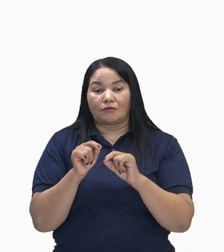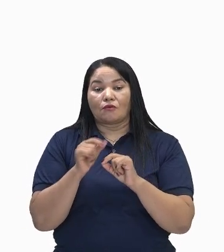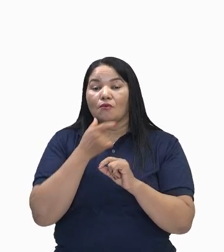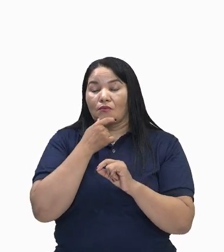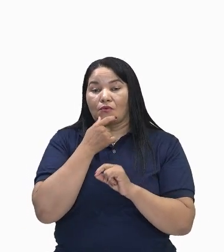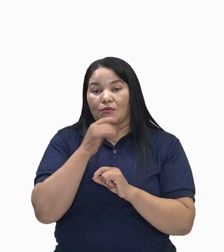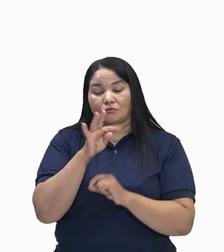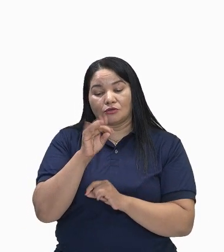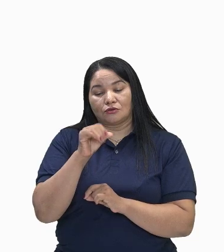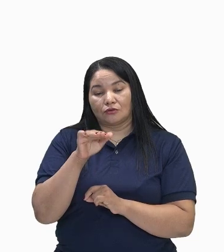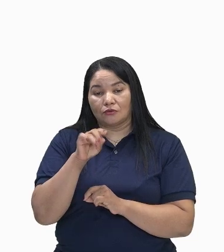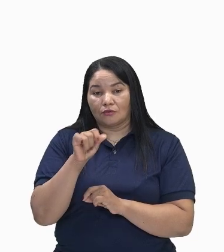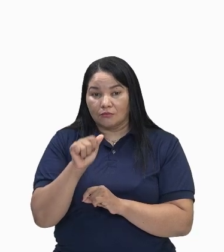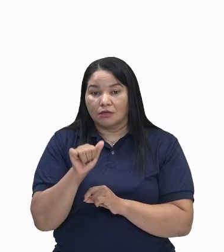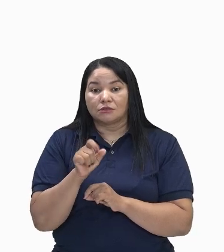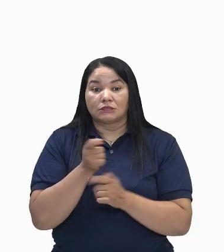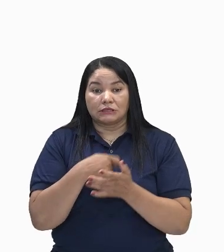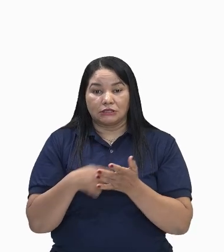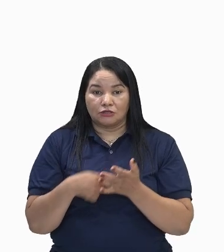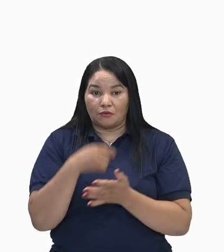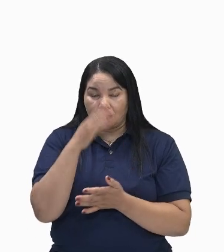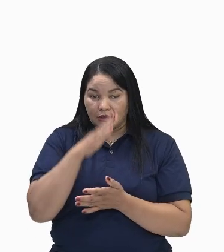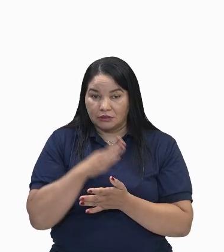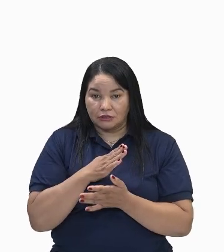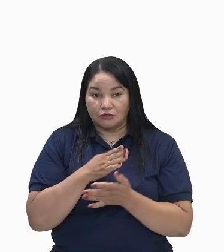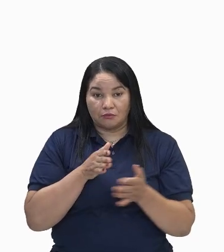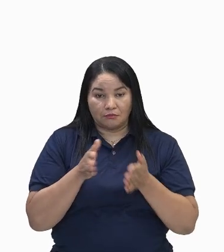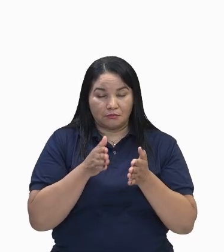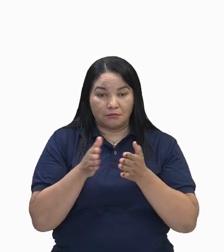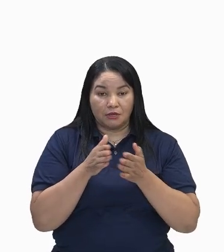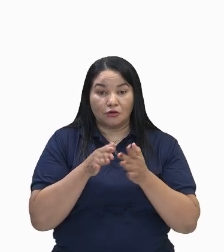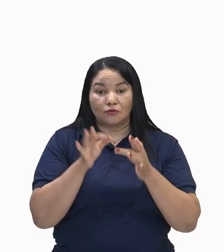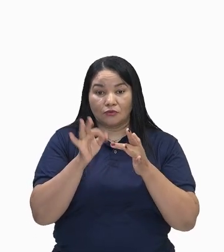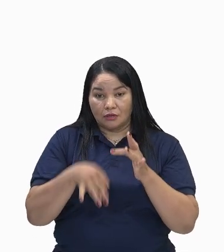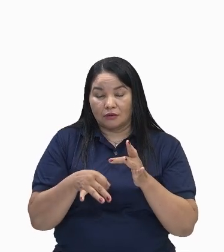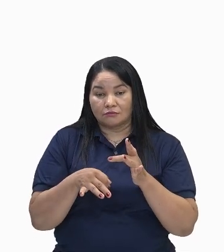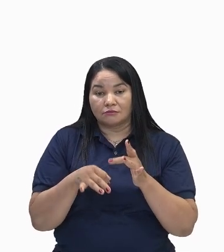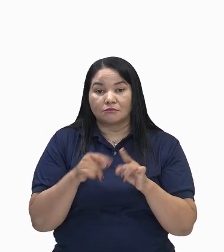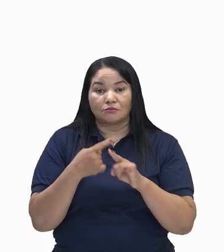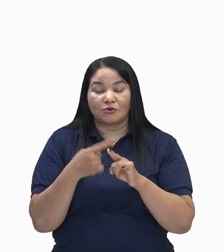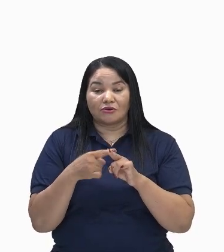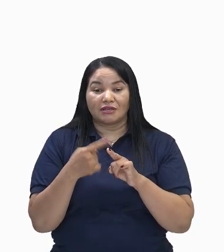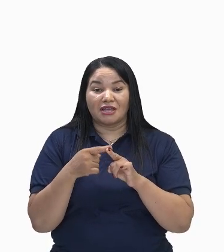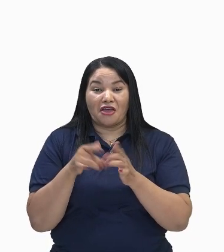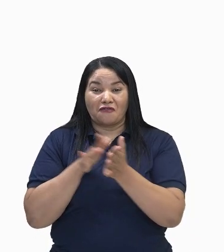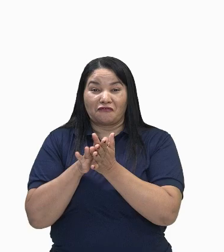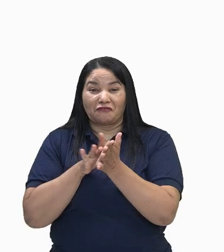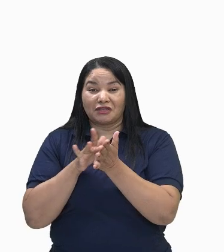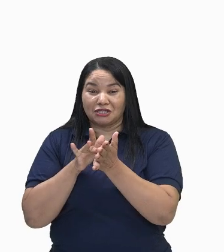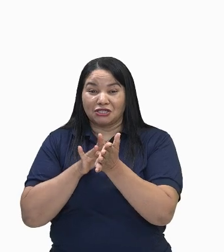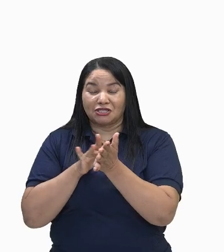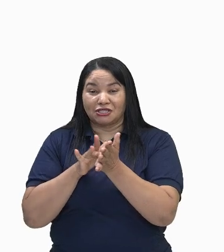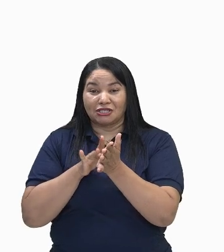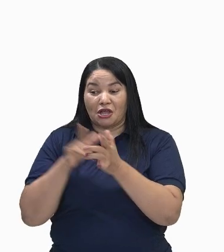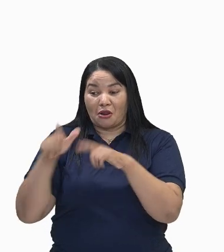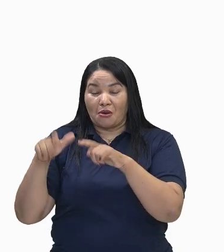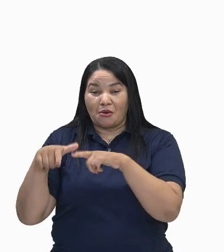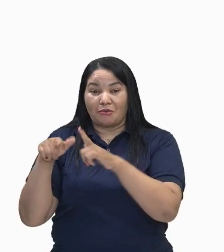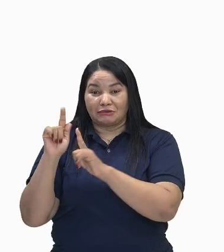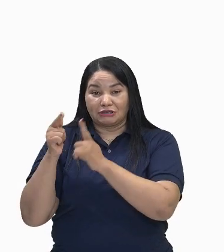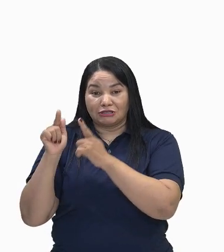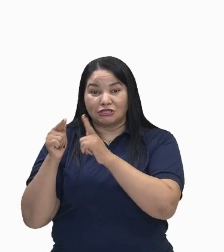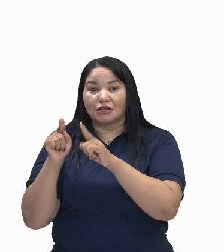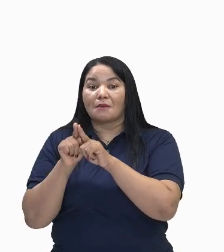no Brasil durante o arcadismo. Chama-se Cartas Chilenas porque eles fingiam que estavam escrevendo